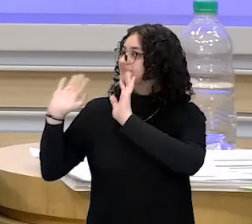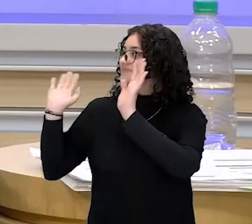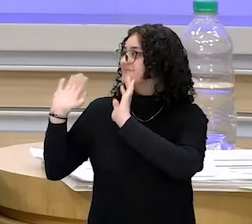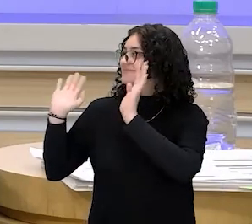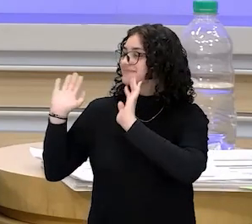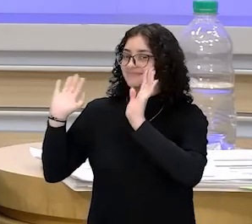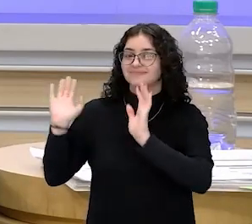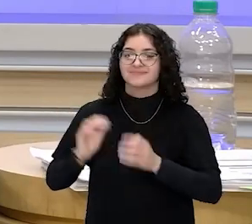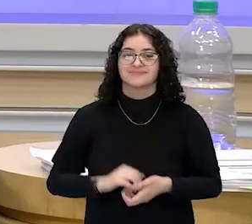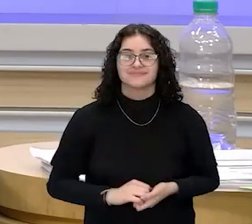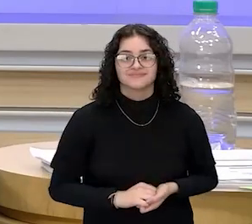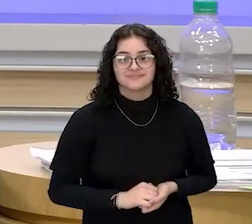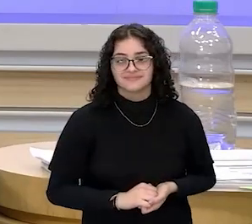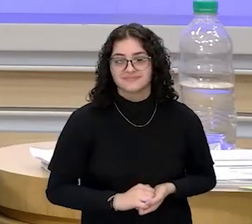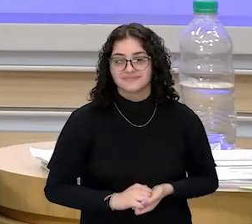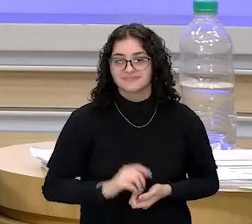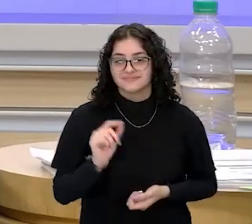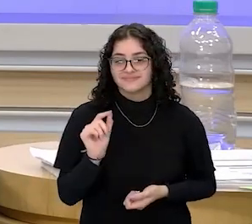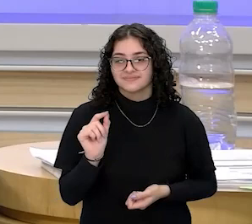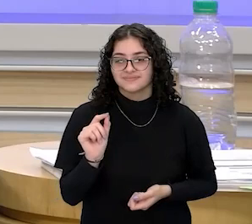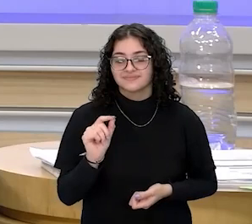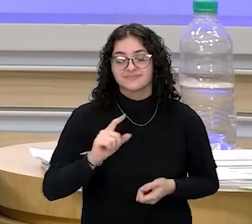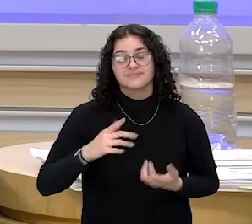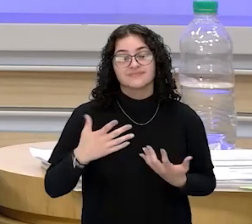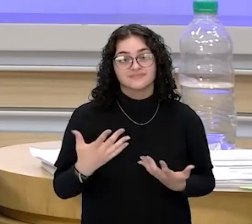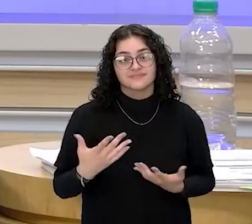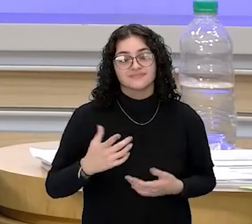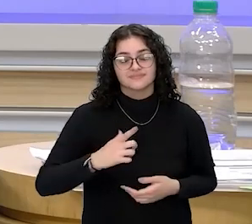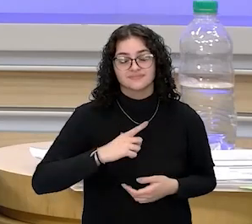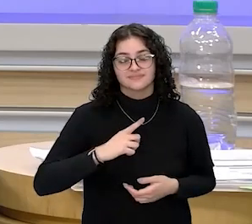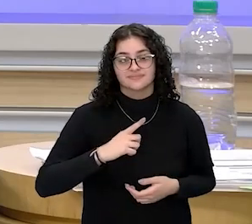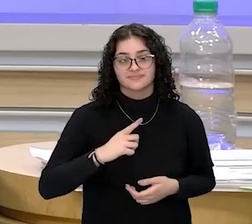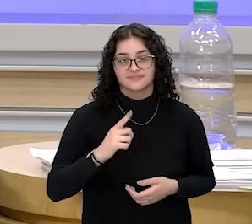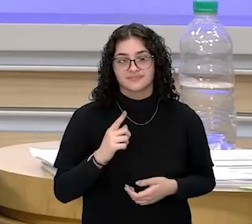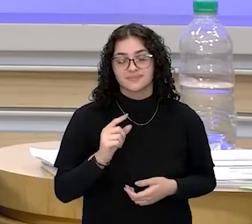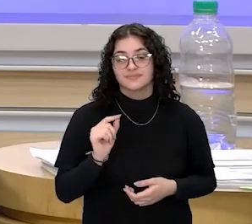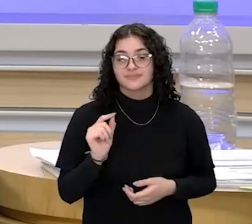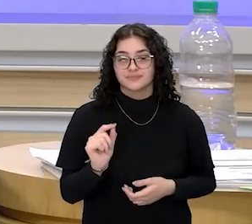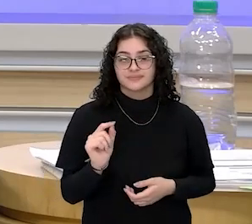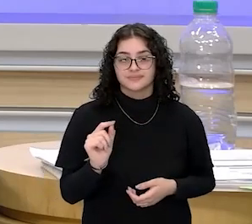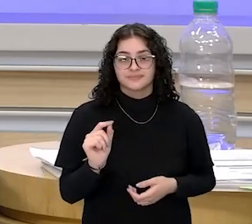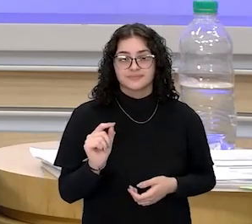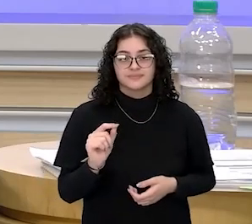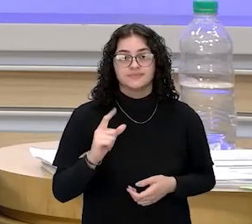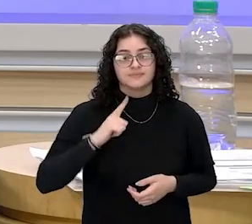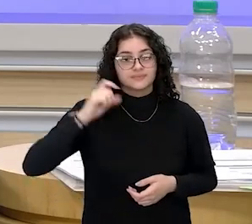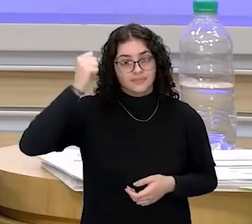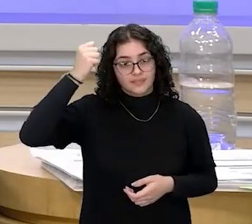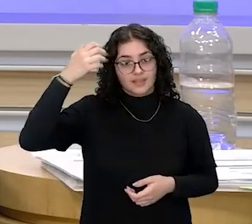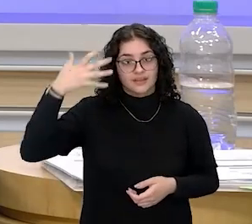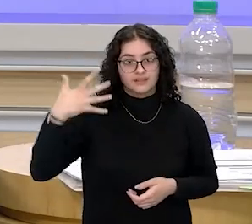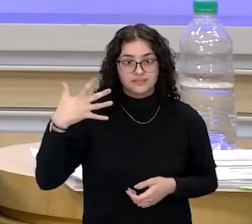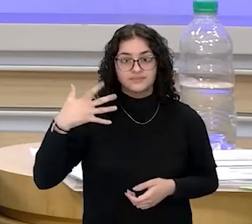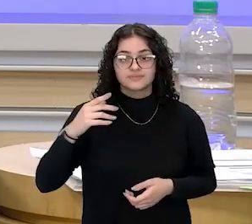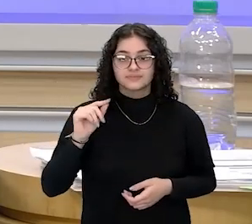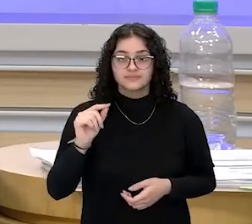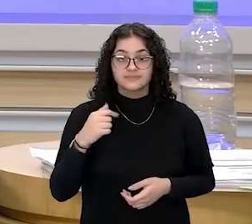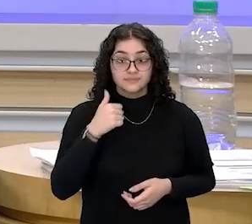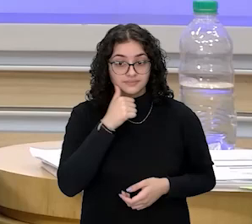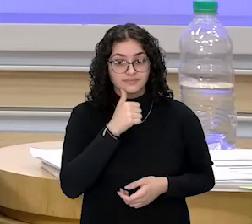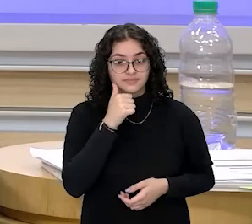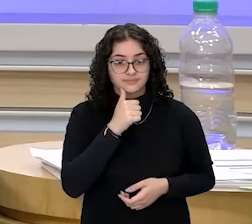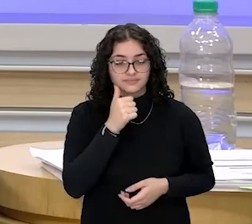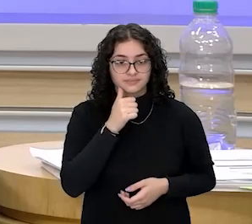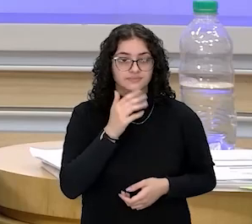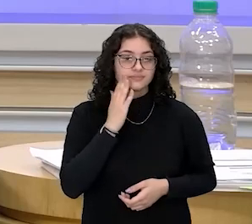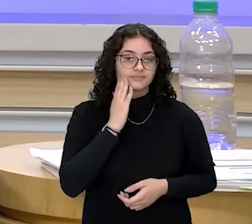tudo bem? E, claro, né, temos aí a autodescrição. Então, eu sou uma mulher